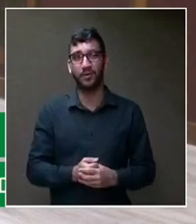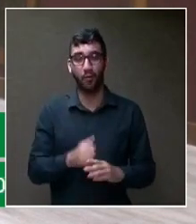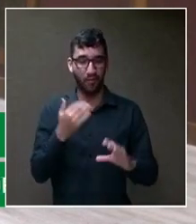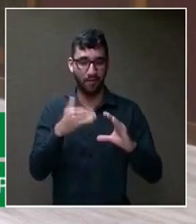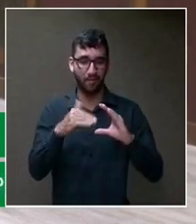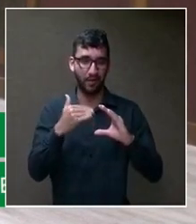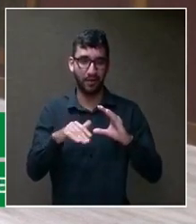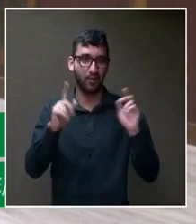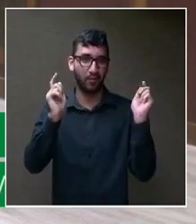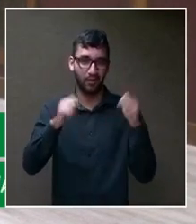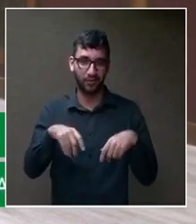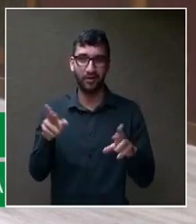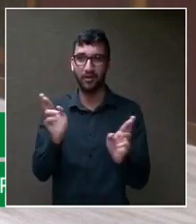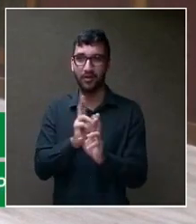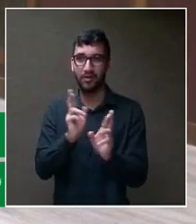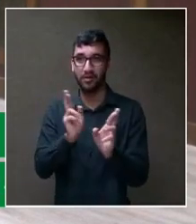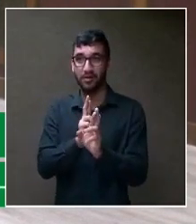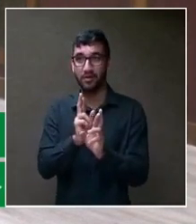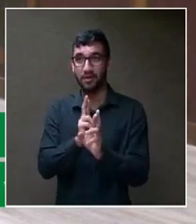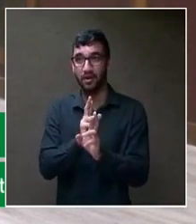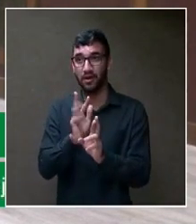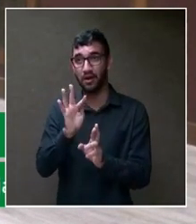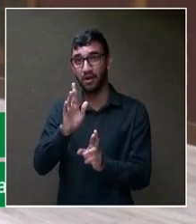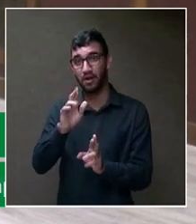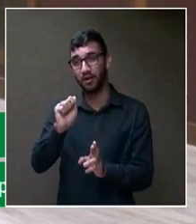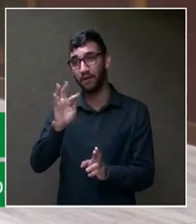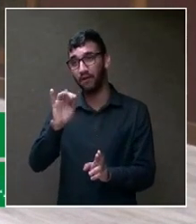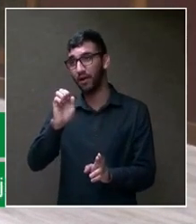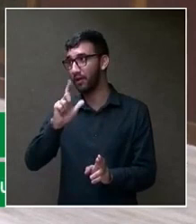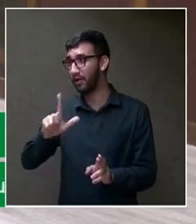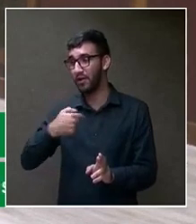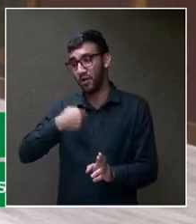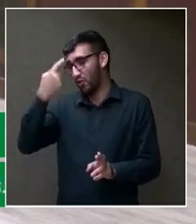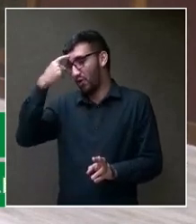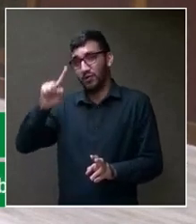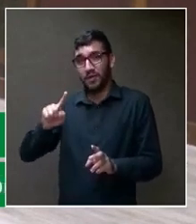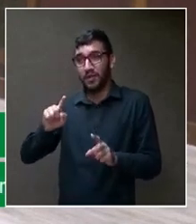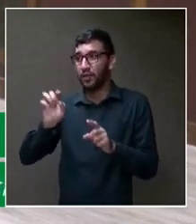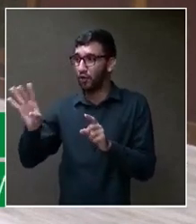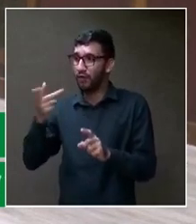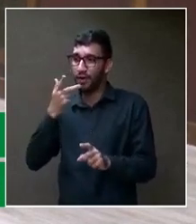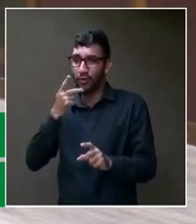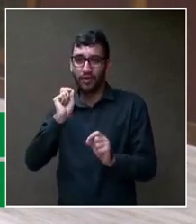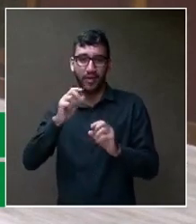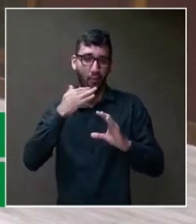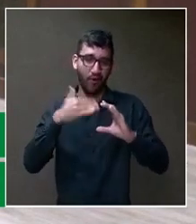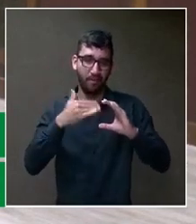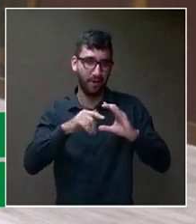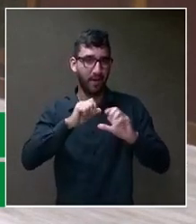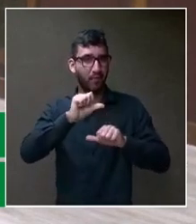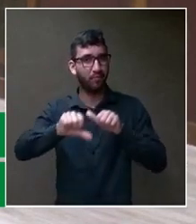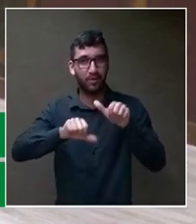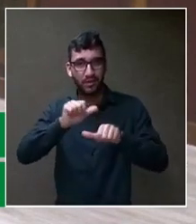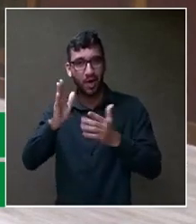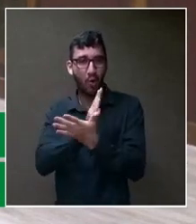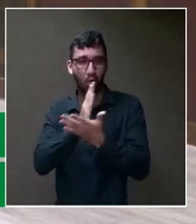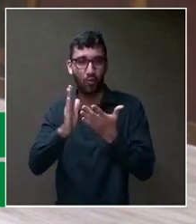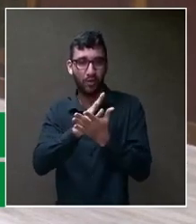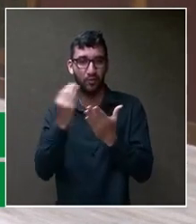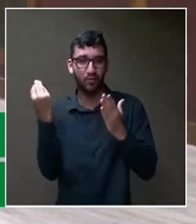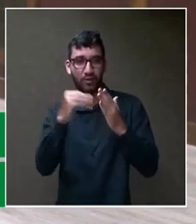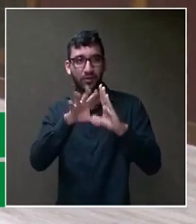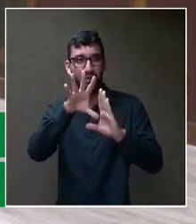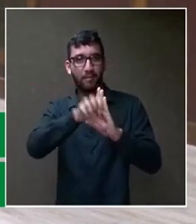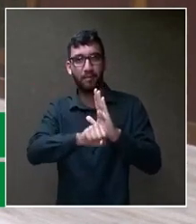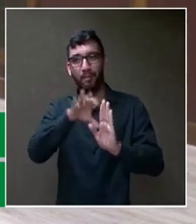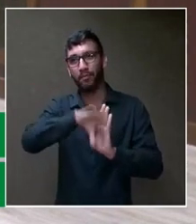e-mail seria relativo ao Rafael também. Também não sei dizer. Ela falou que mexeram no e-mail dela, que tinha sumido algumas coisas que ela tinha